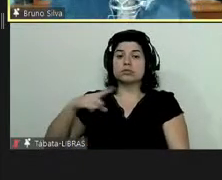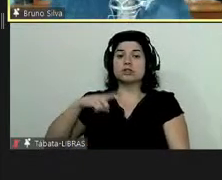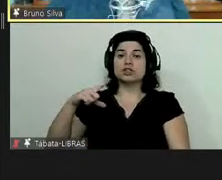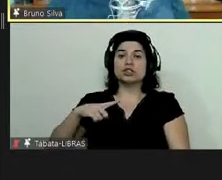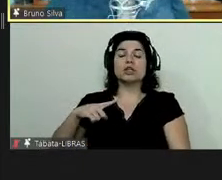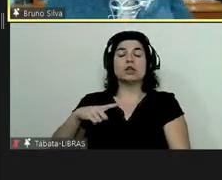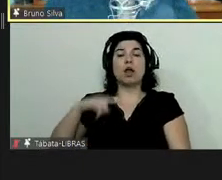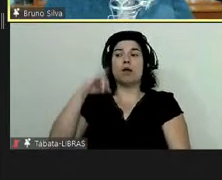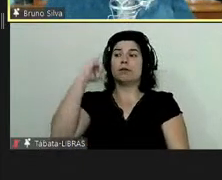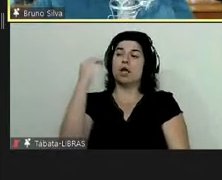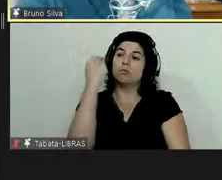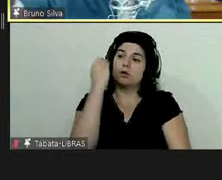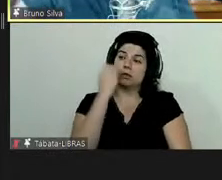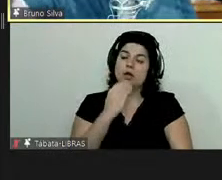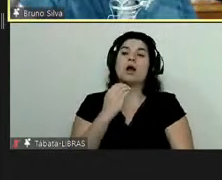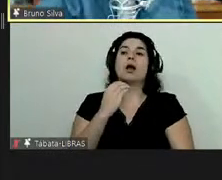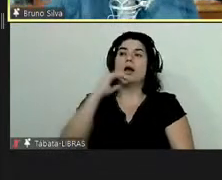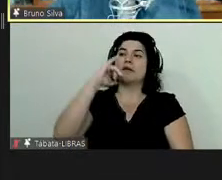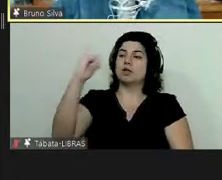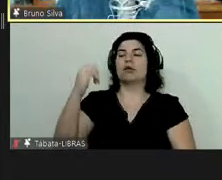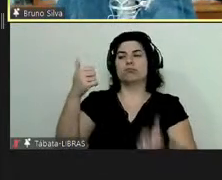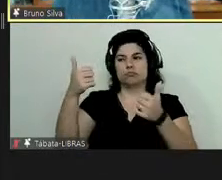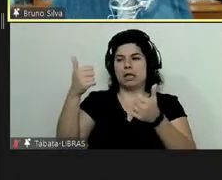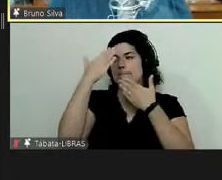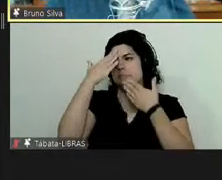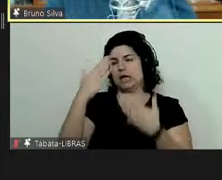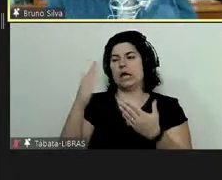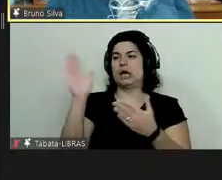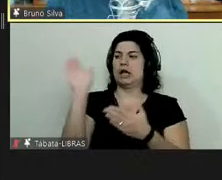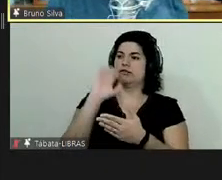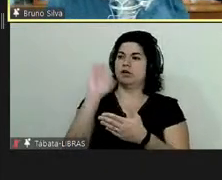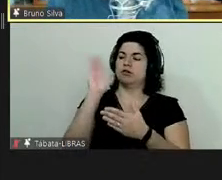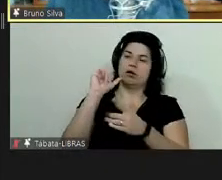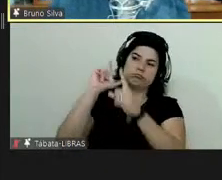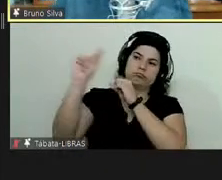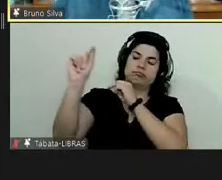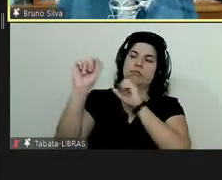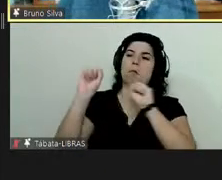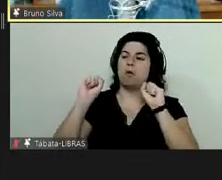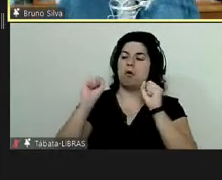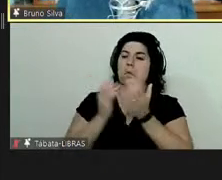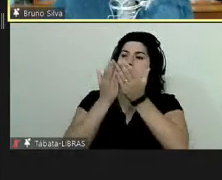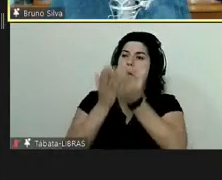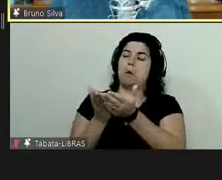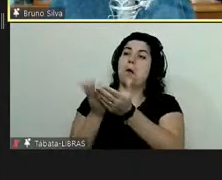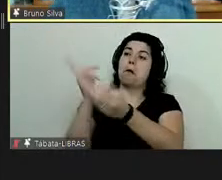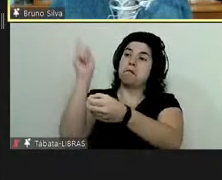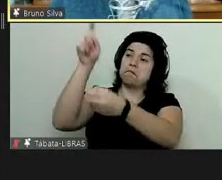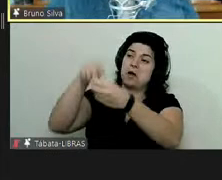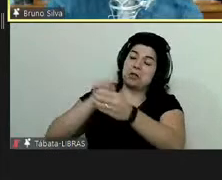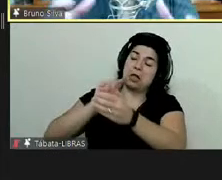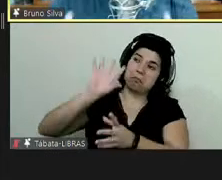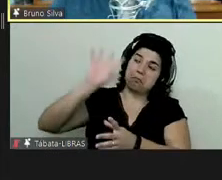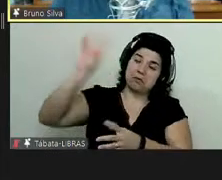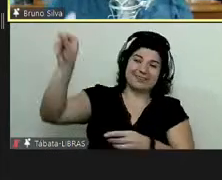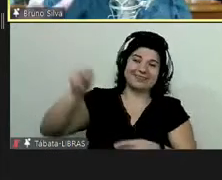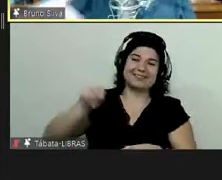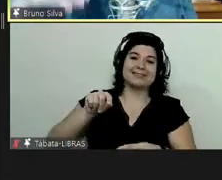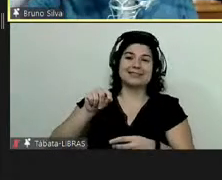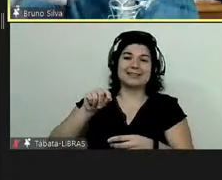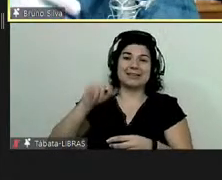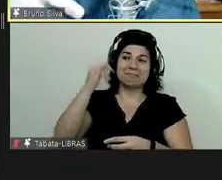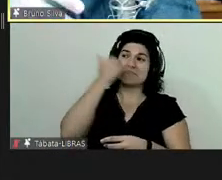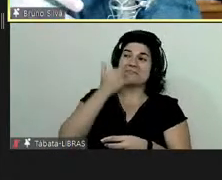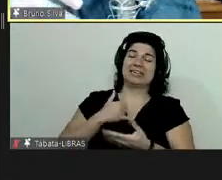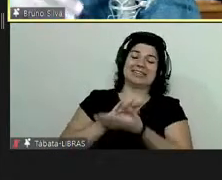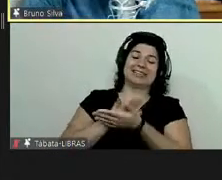ele ó pega os trem aí filhão obrigado viu valeu até a próxima monta no navio aí Beijos não me liga né então Reza a